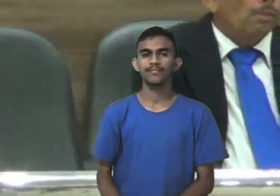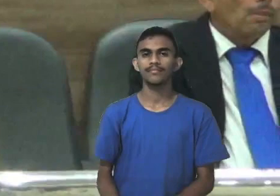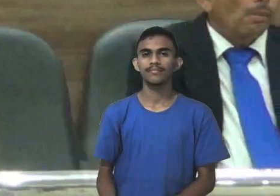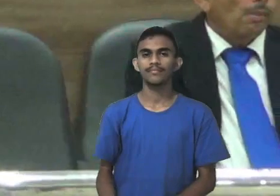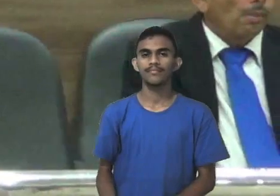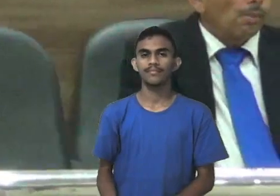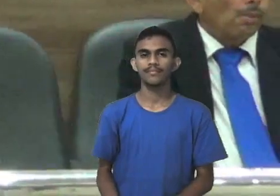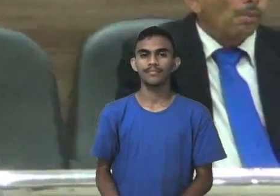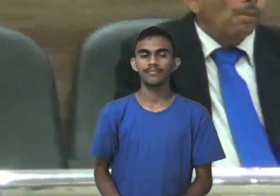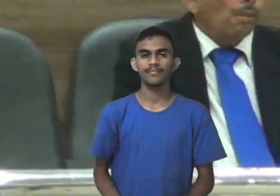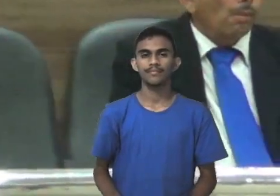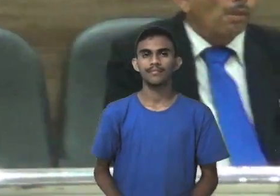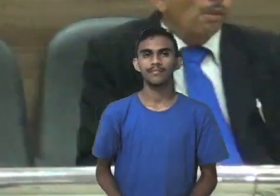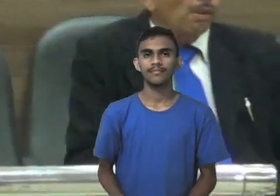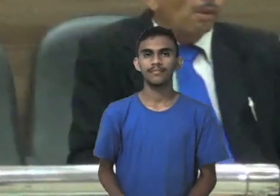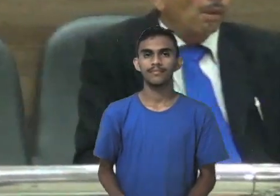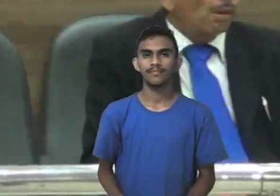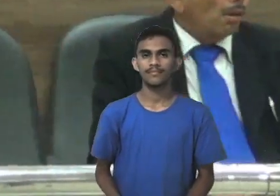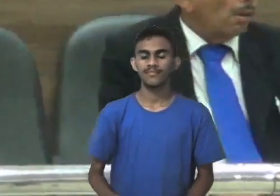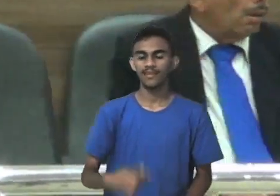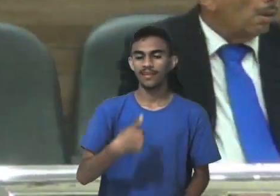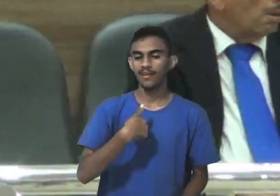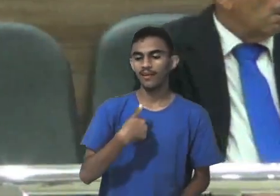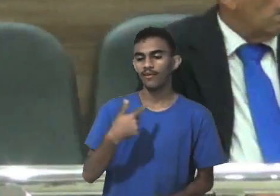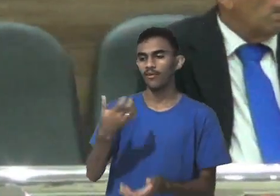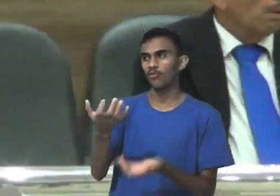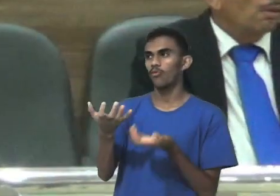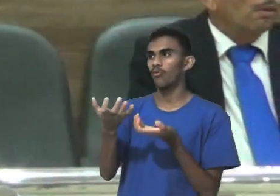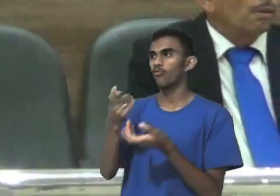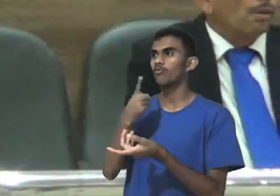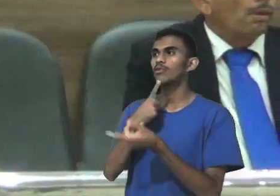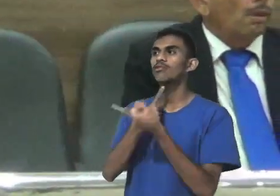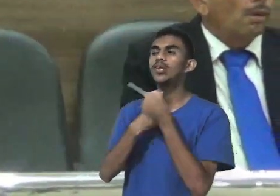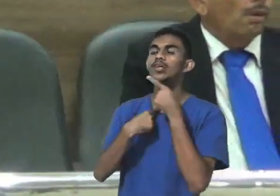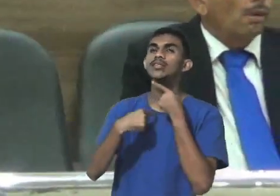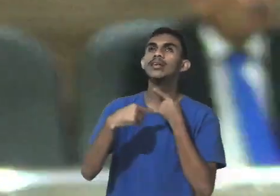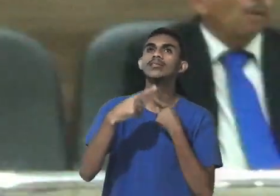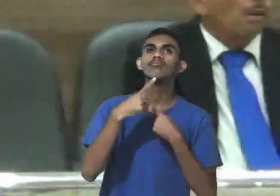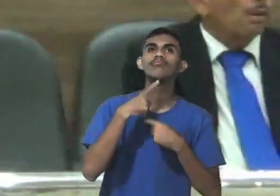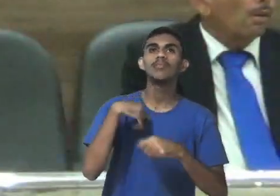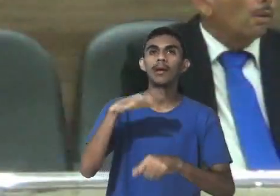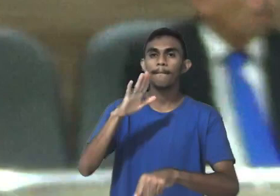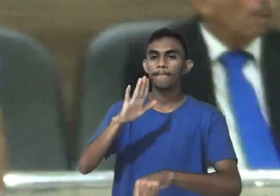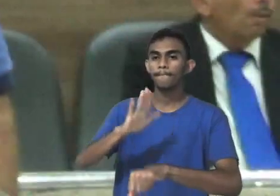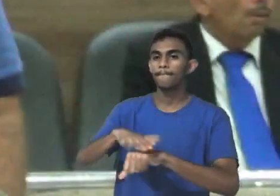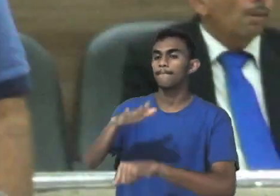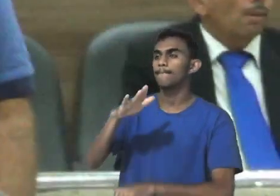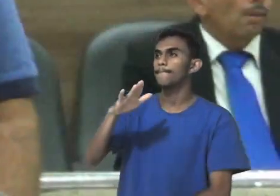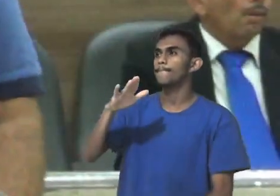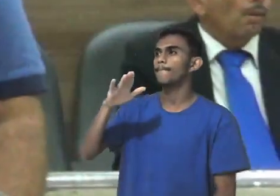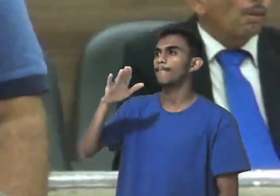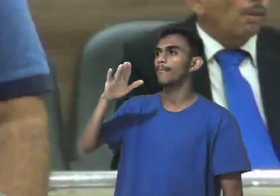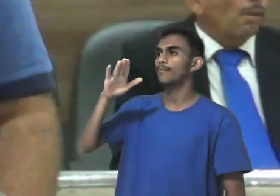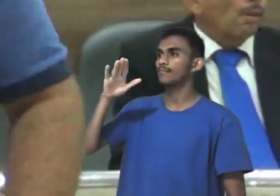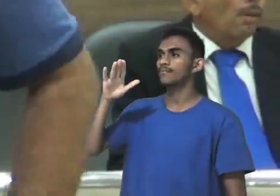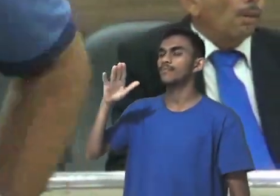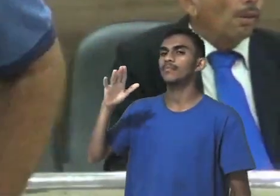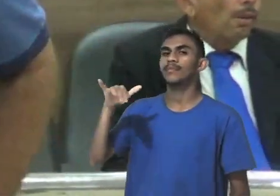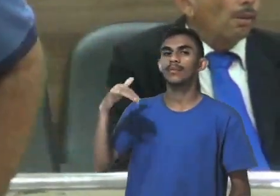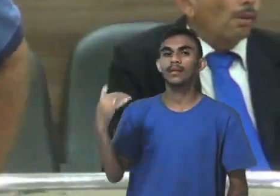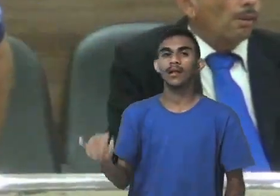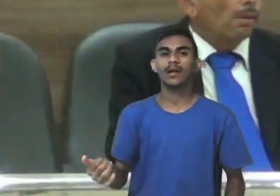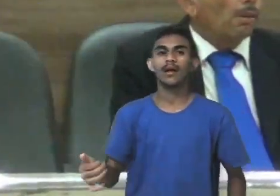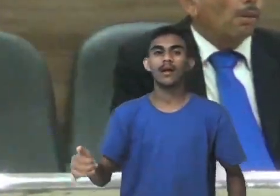Eu queria ter mais que uma voz, mais